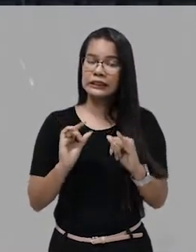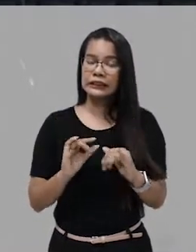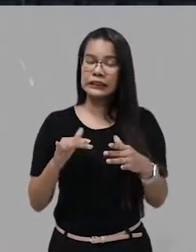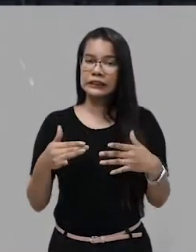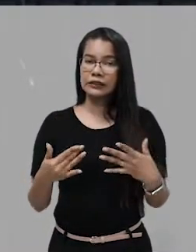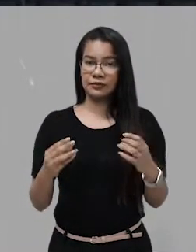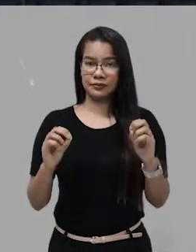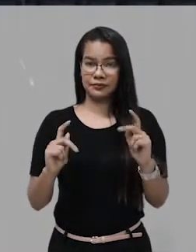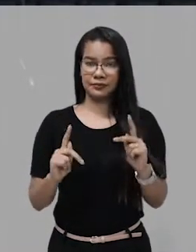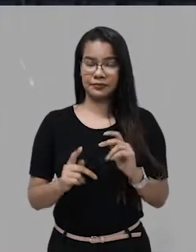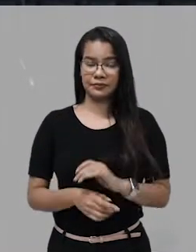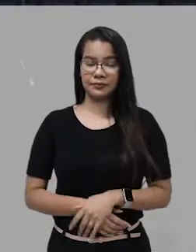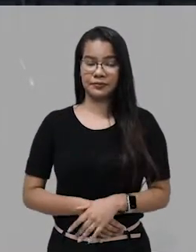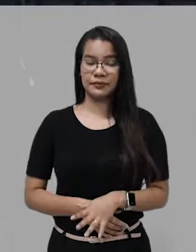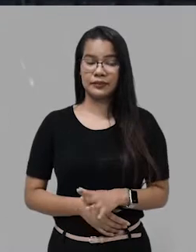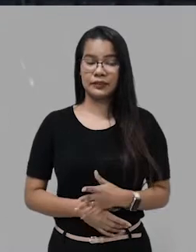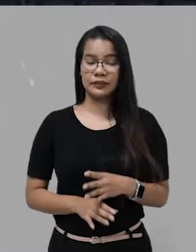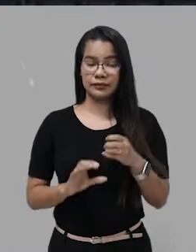para a vogal.